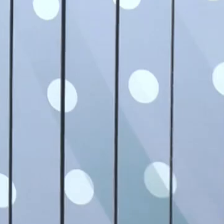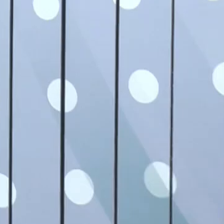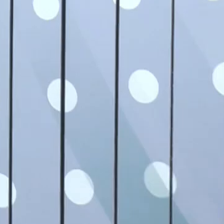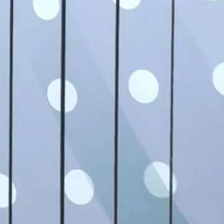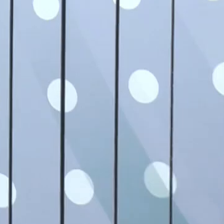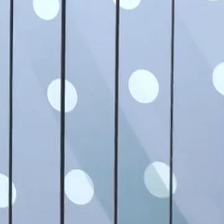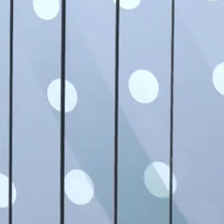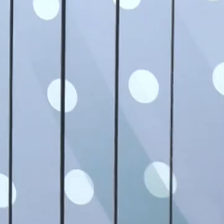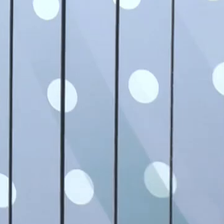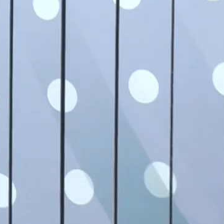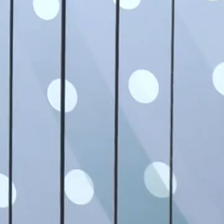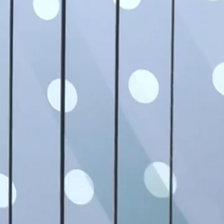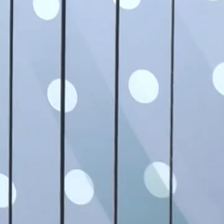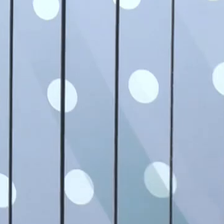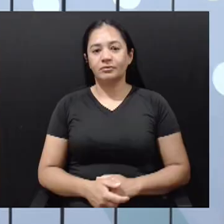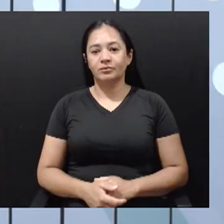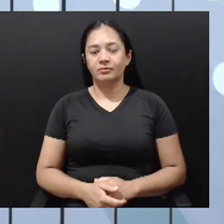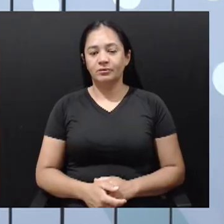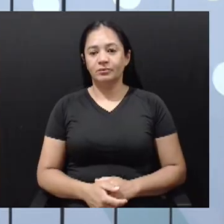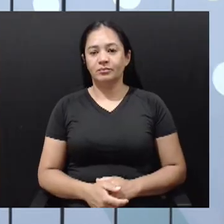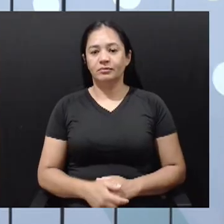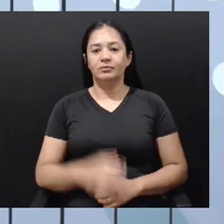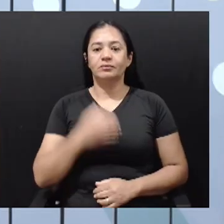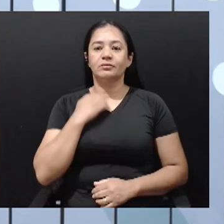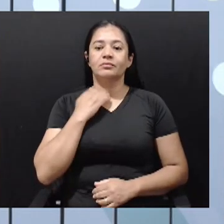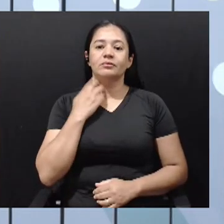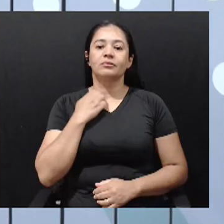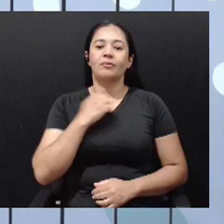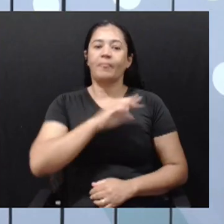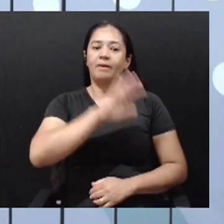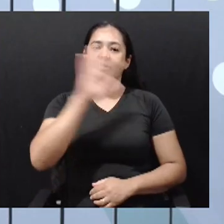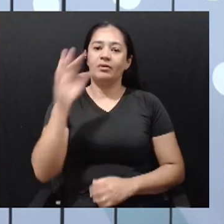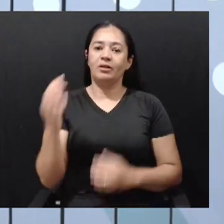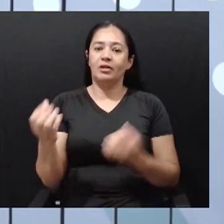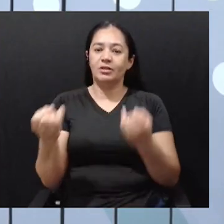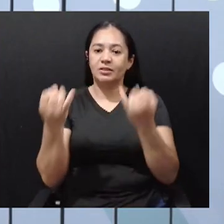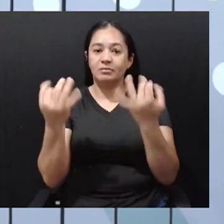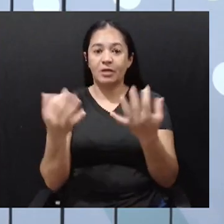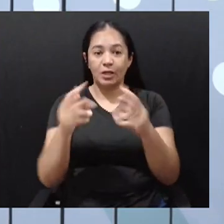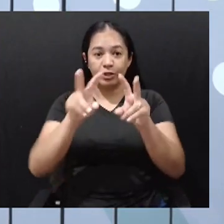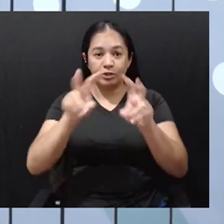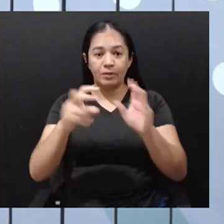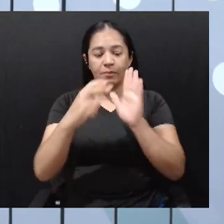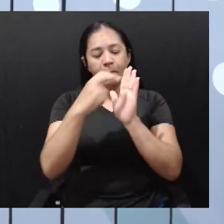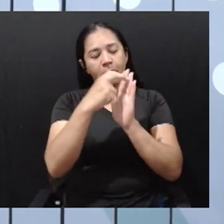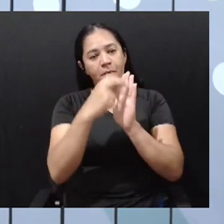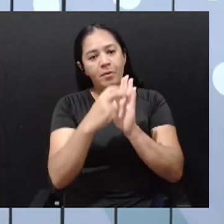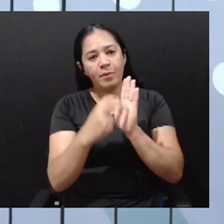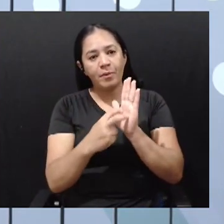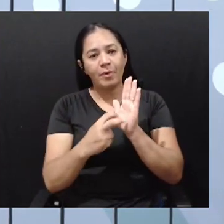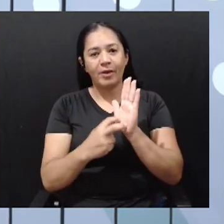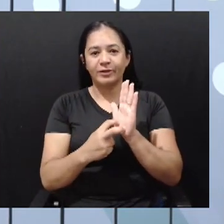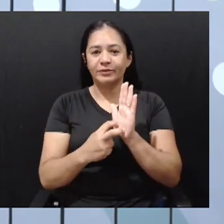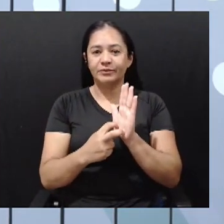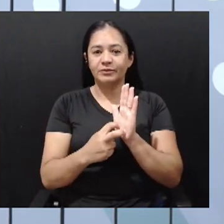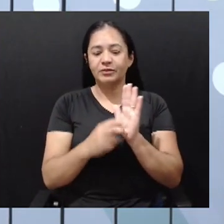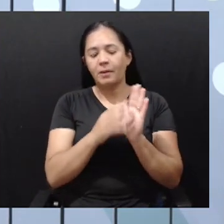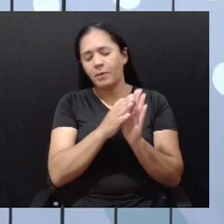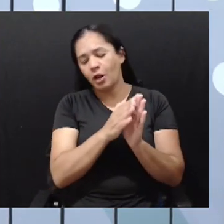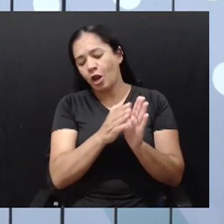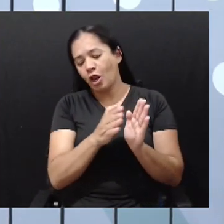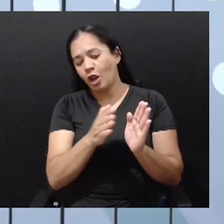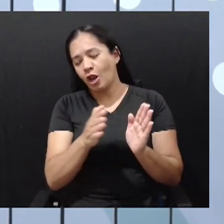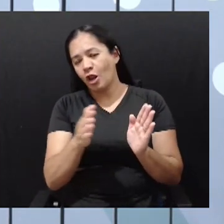Olá, nesta edição do Saúde Agora, vamos falar sobre métodos contraceptivos de longa duração. De acordo com um